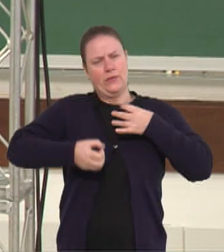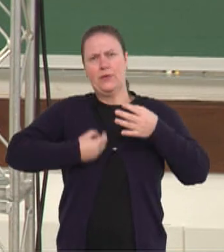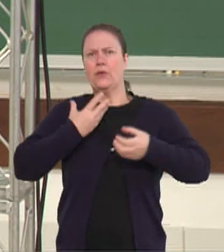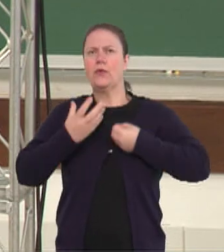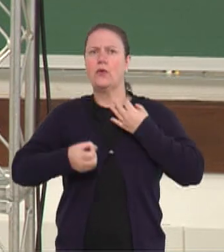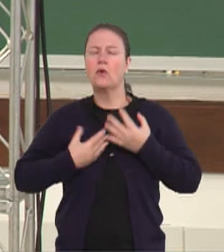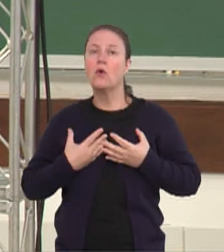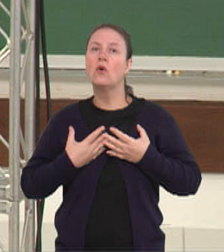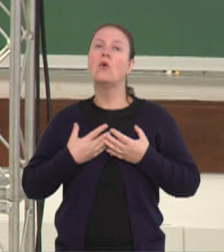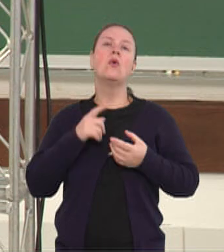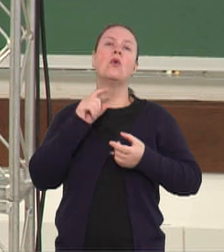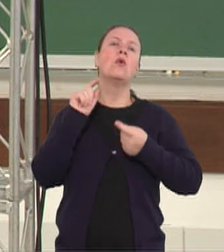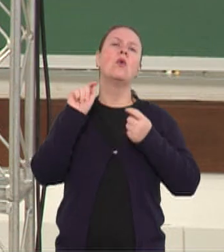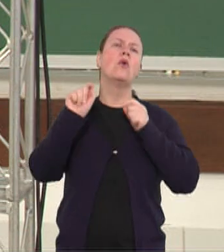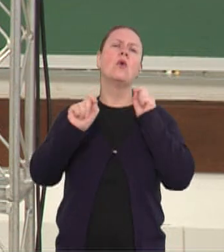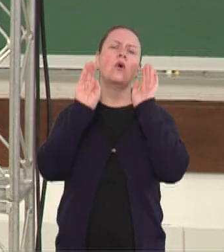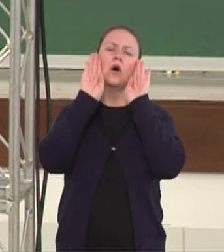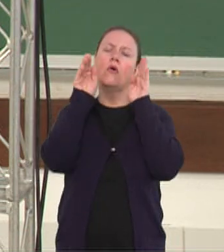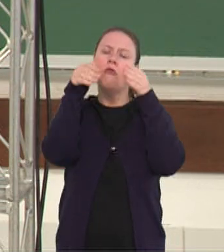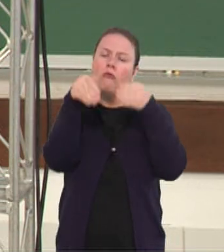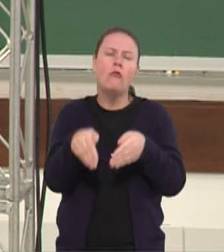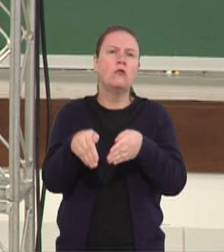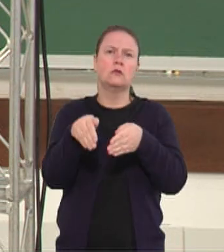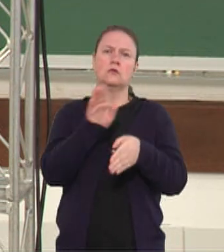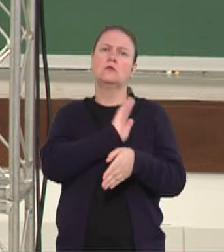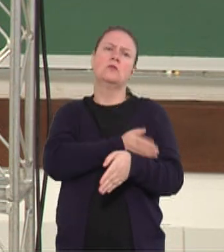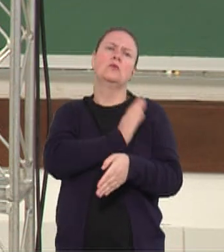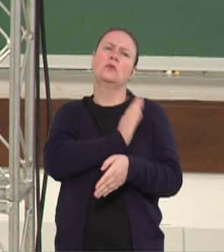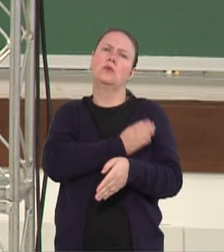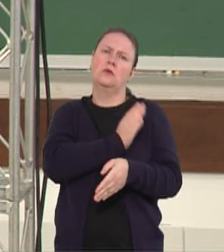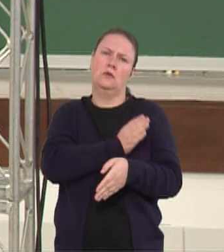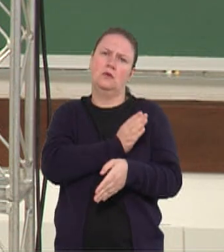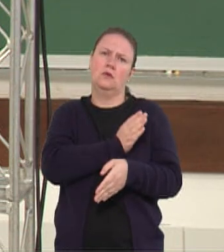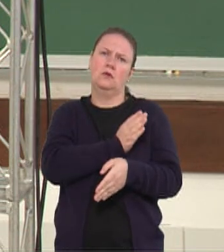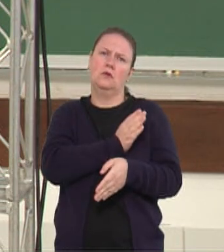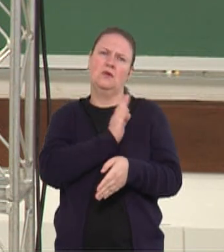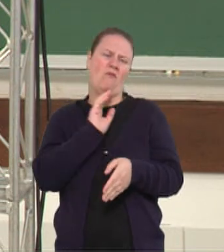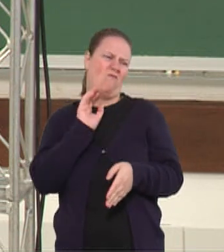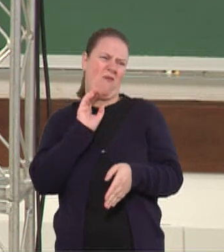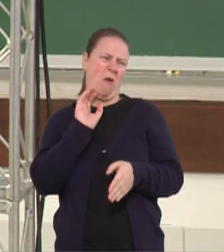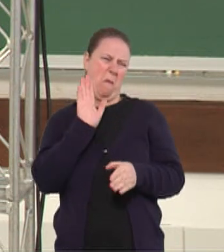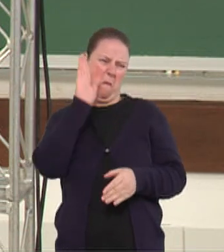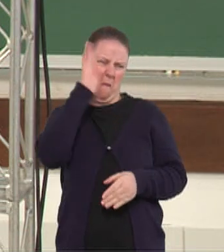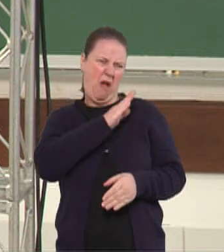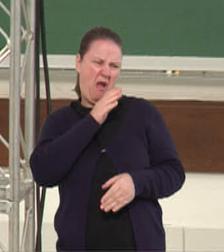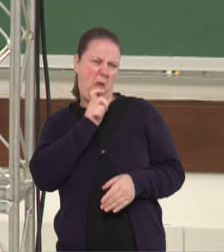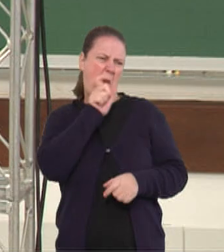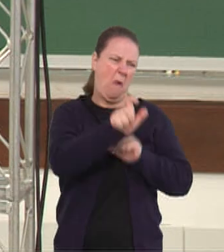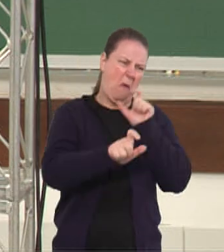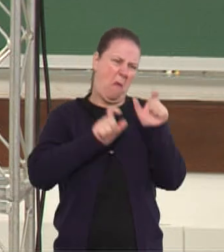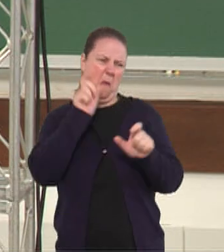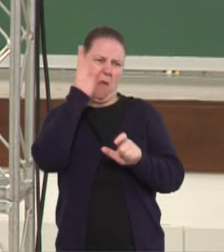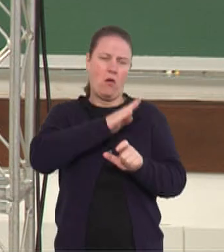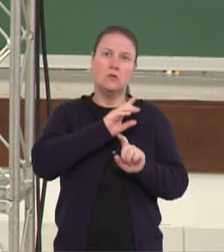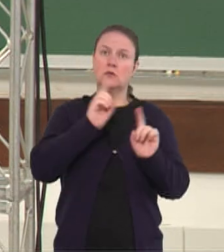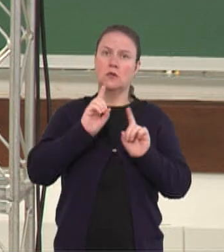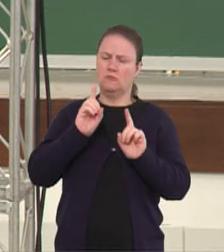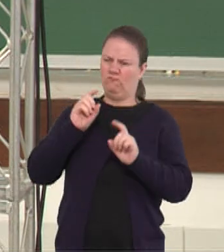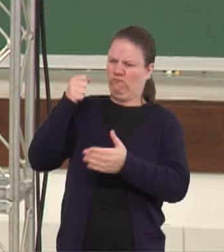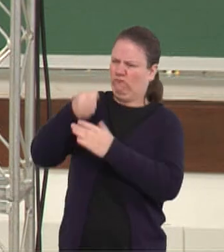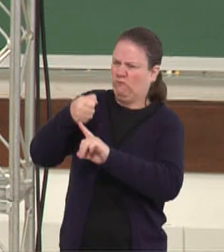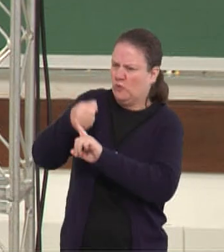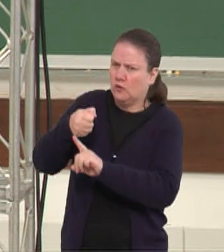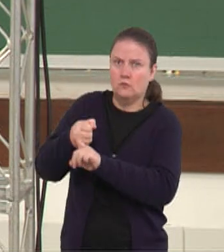as nossas ações devem estar todas baseadas no coração. Não maltratar os outros, não machucar os outros, não ferir